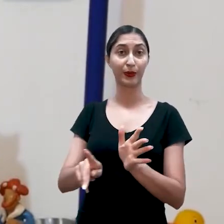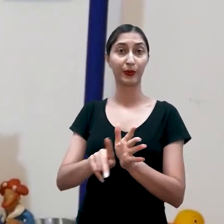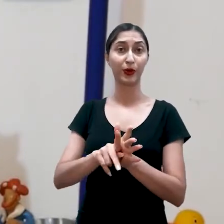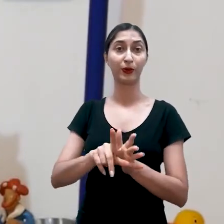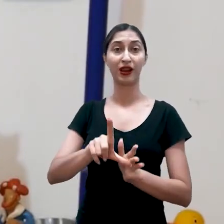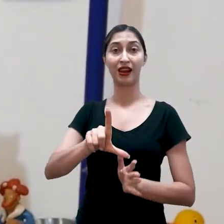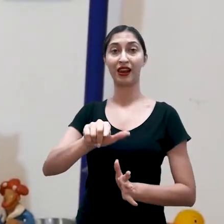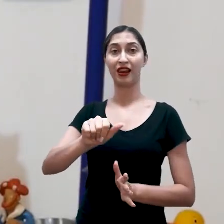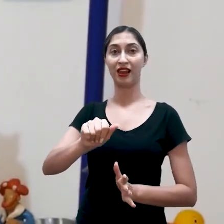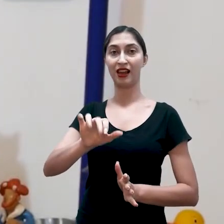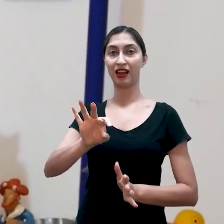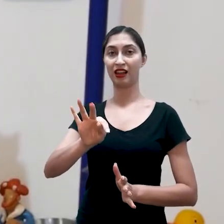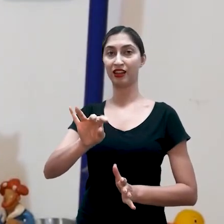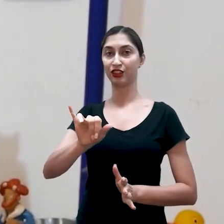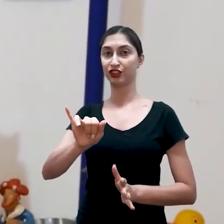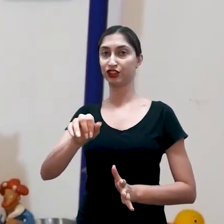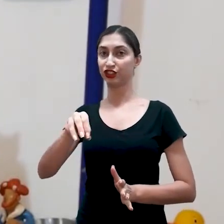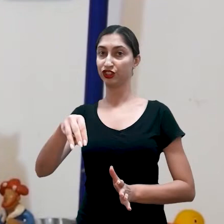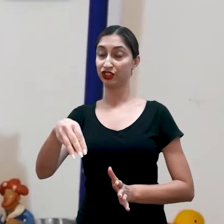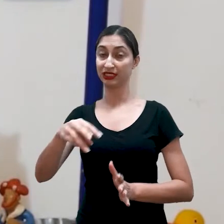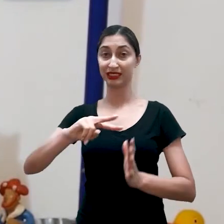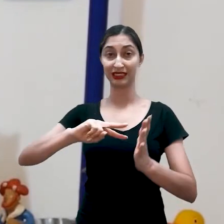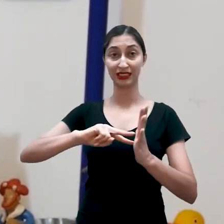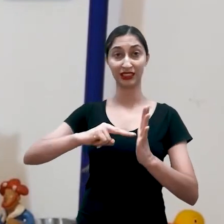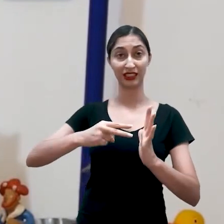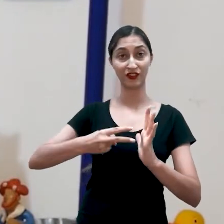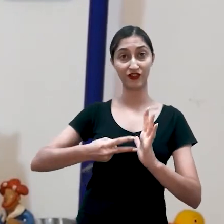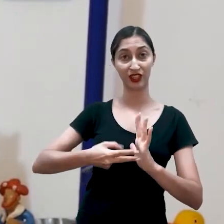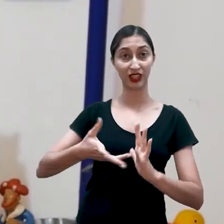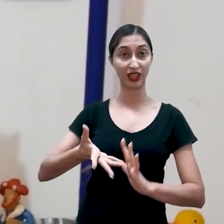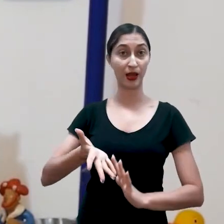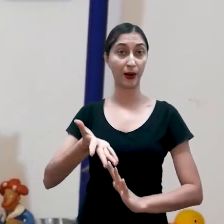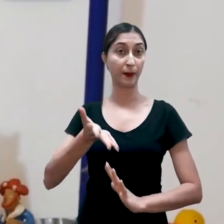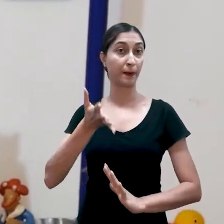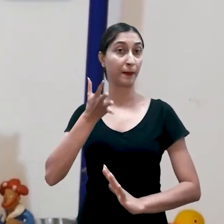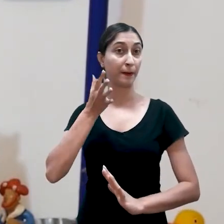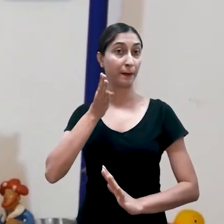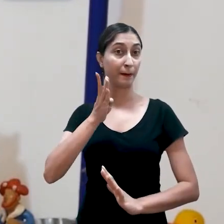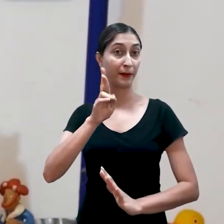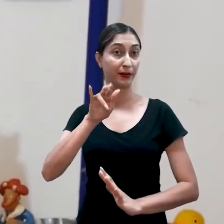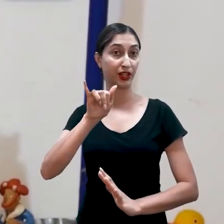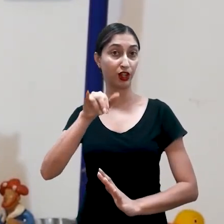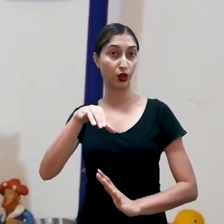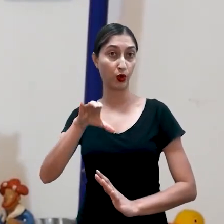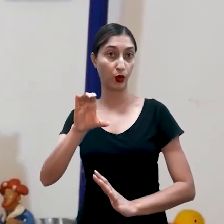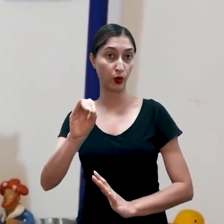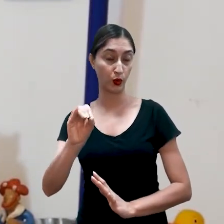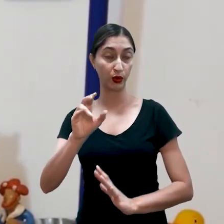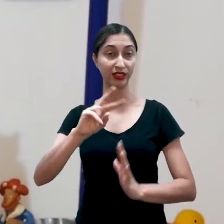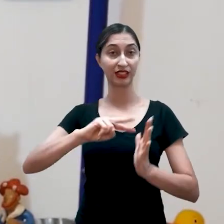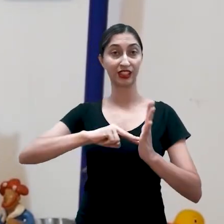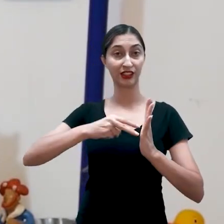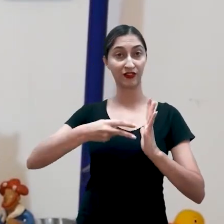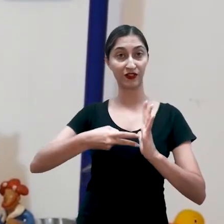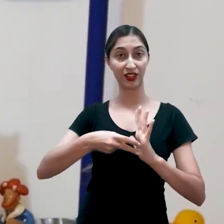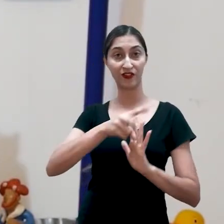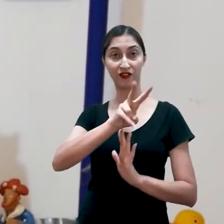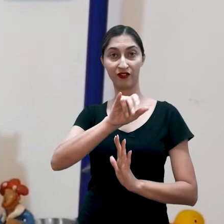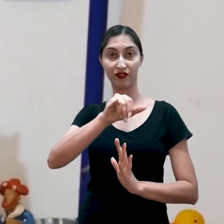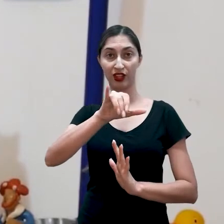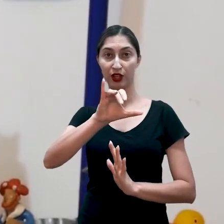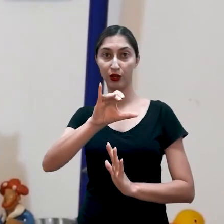do latim, que quer dizer brinco, que quer dizer vínculo. Então, brincar é